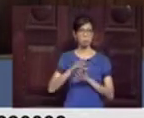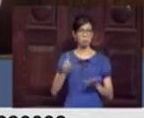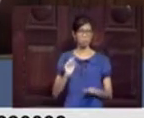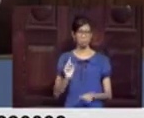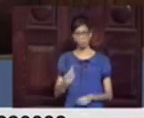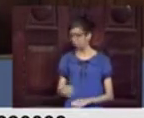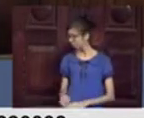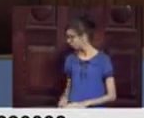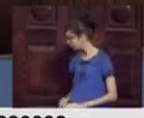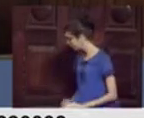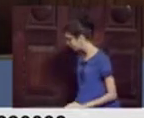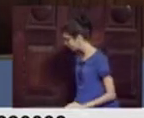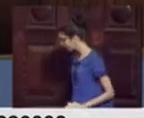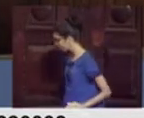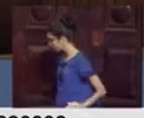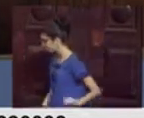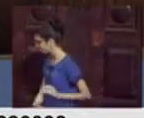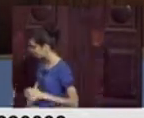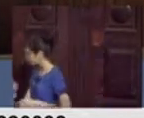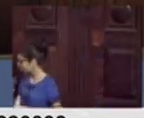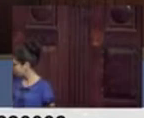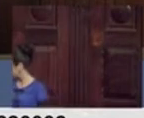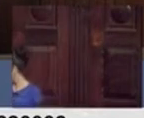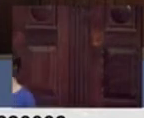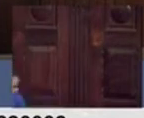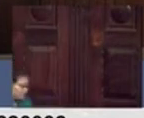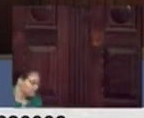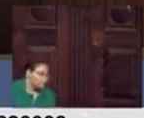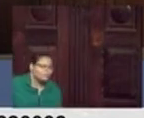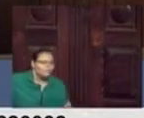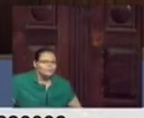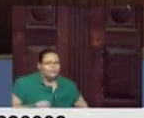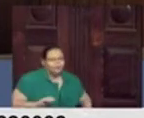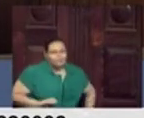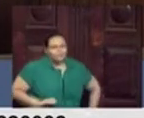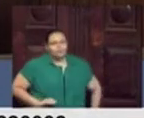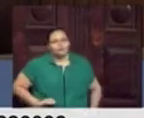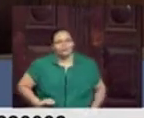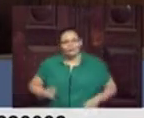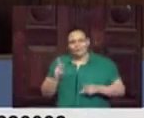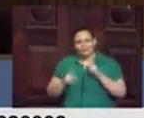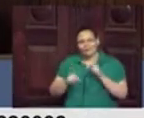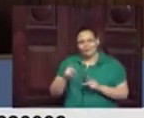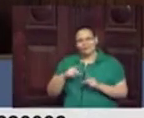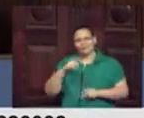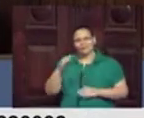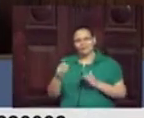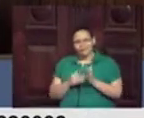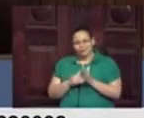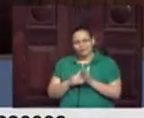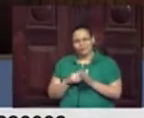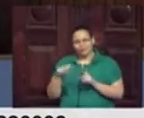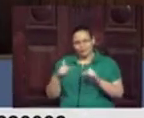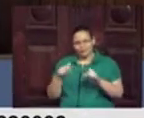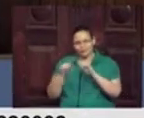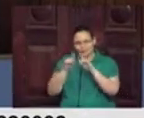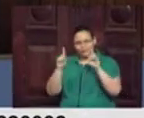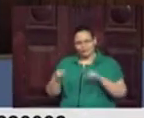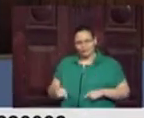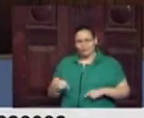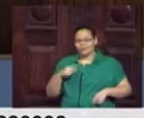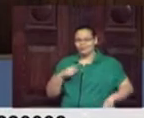tinha que ter a população inteira aqui do lado de fora, servidor ou não, porque esse governo não existe, é um desgoverno,